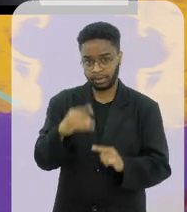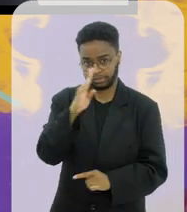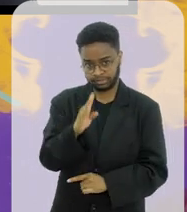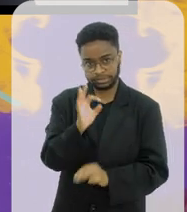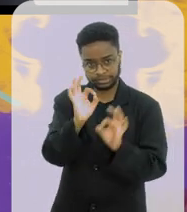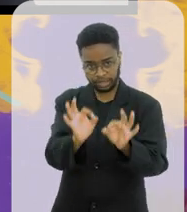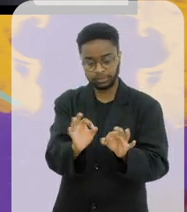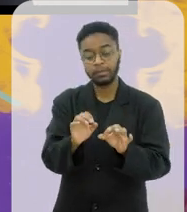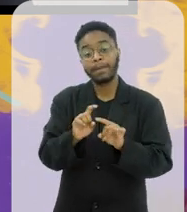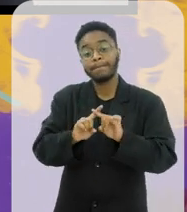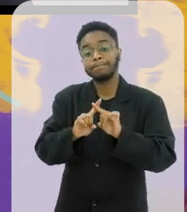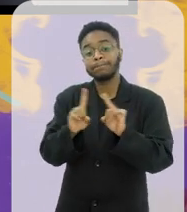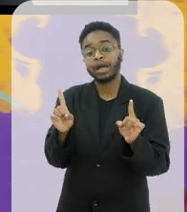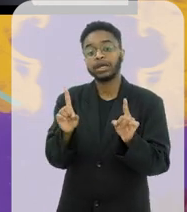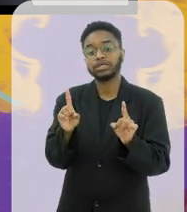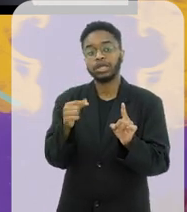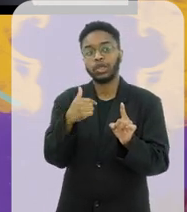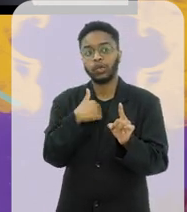ô Sérgio,